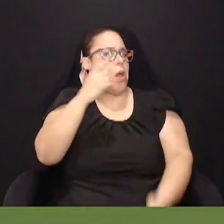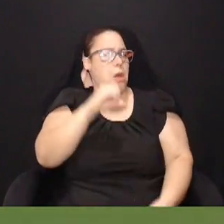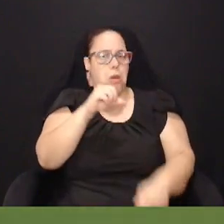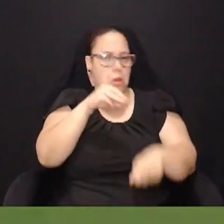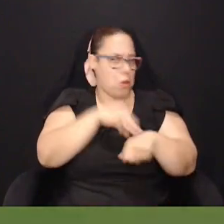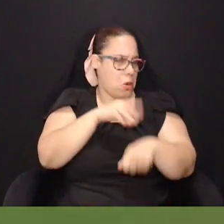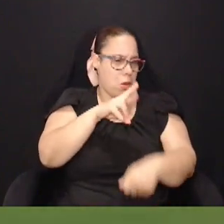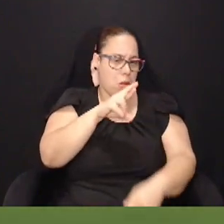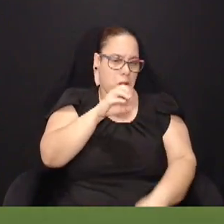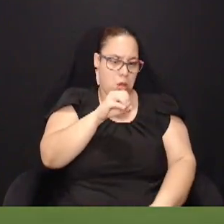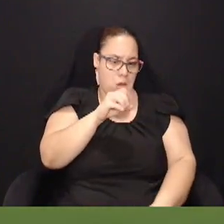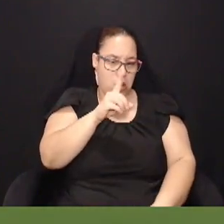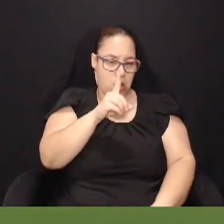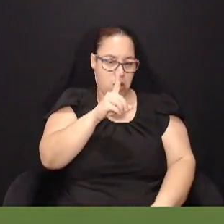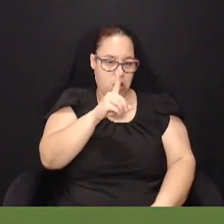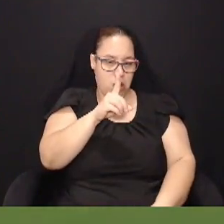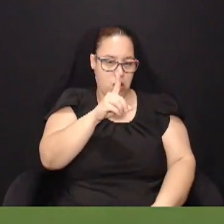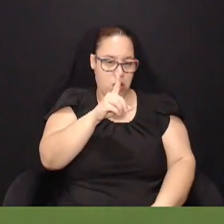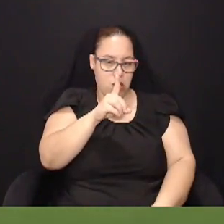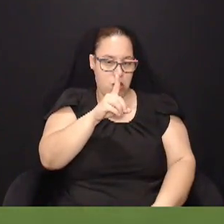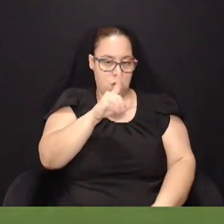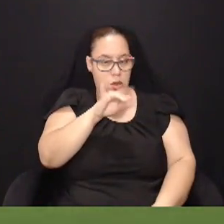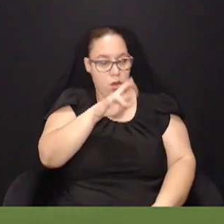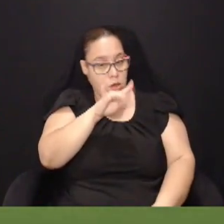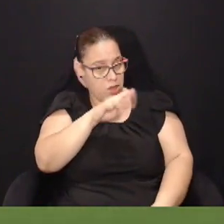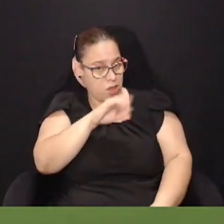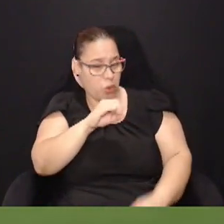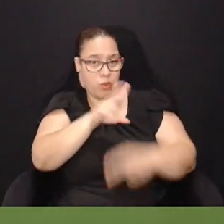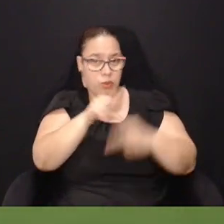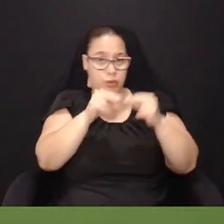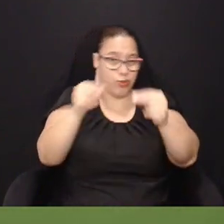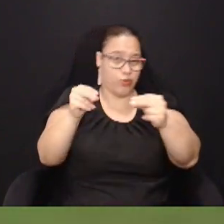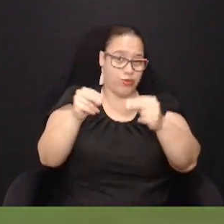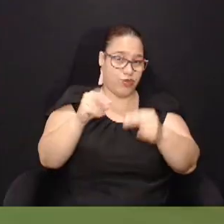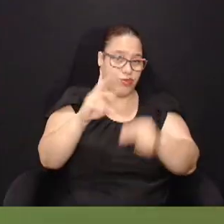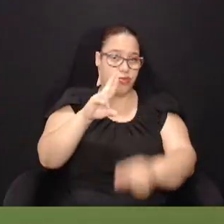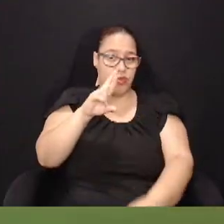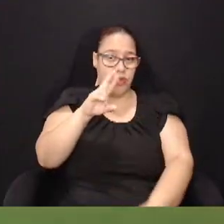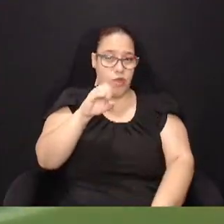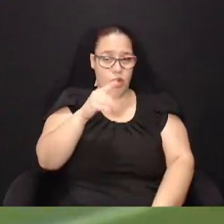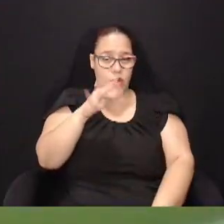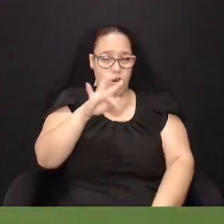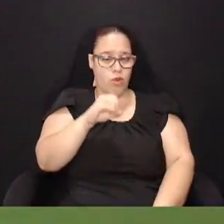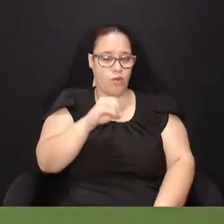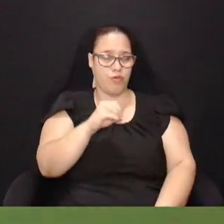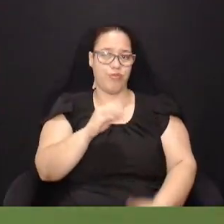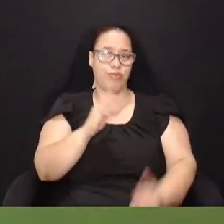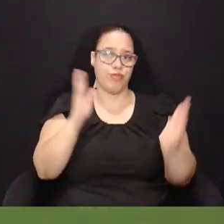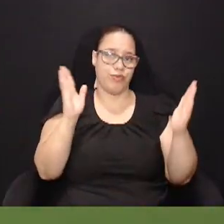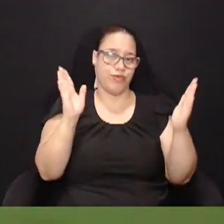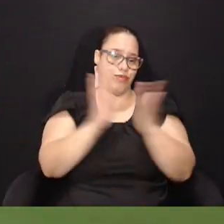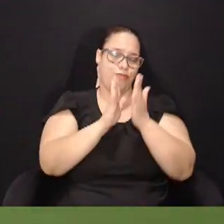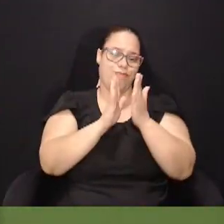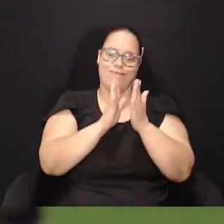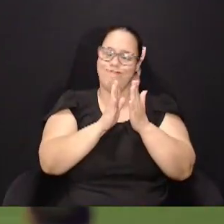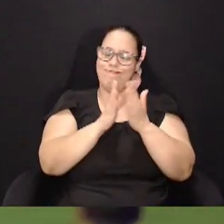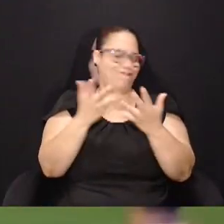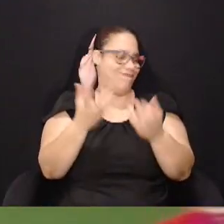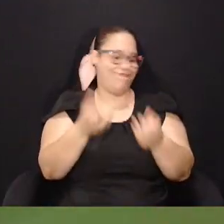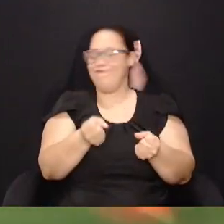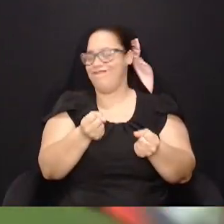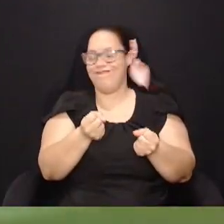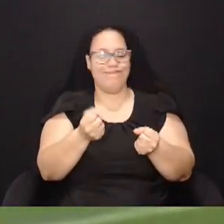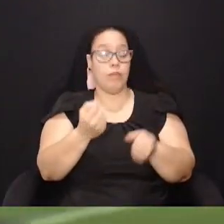Souza cochilou, deu este presente para Rodolfo, que cara a cara não perdoou.